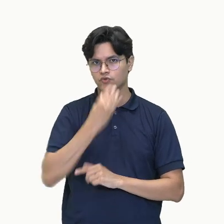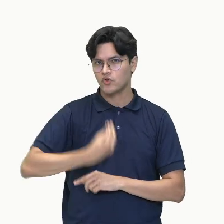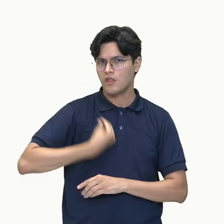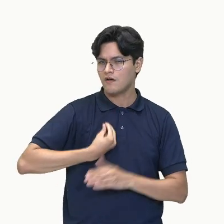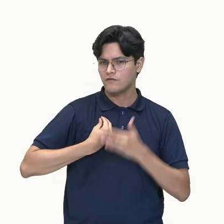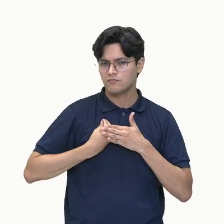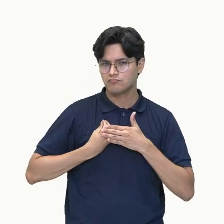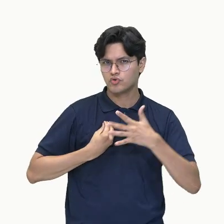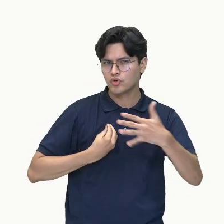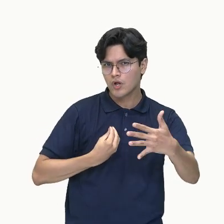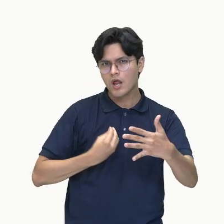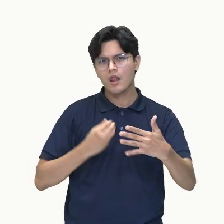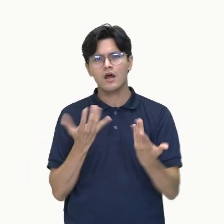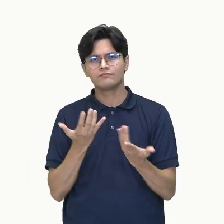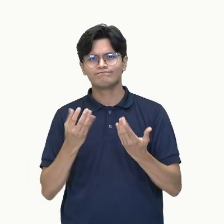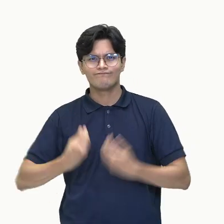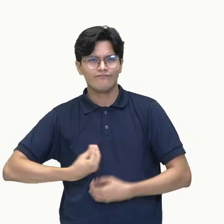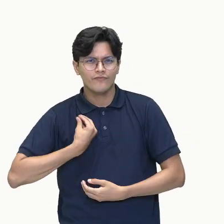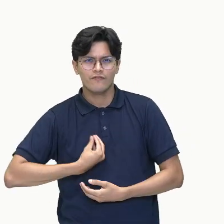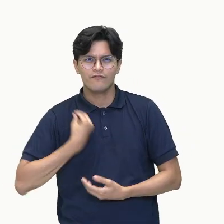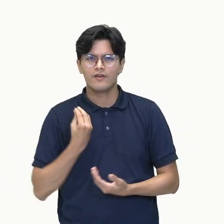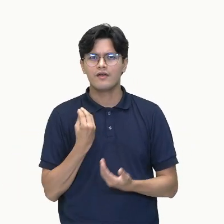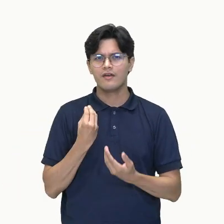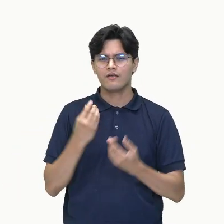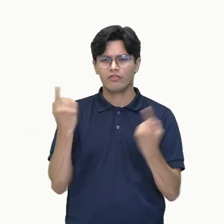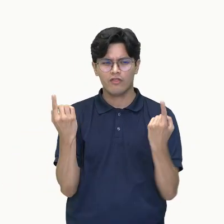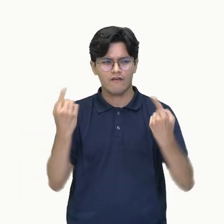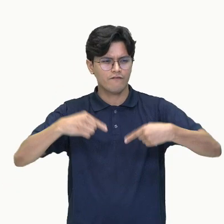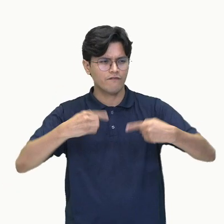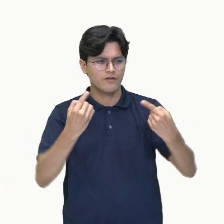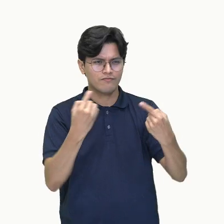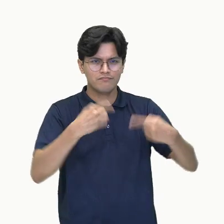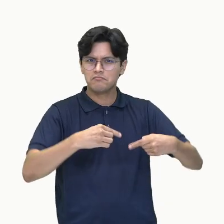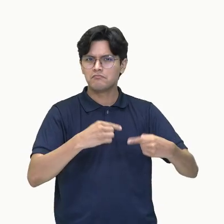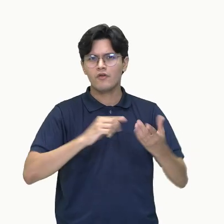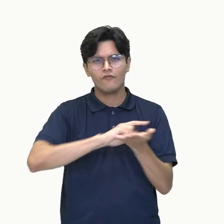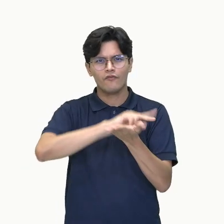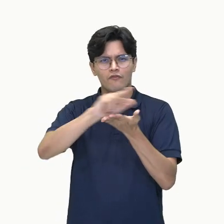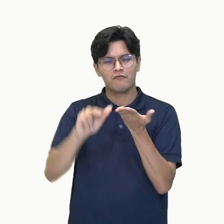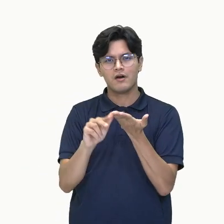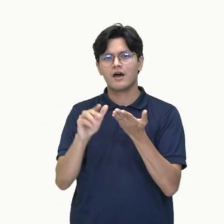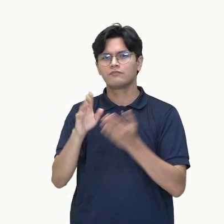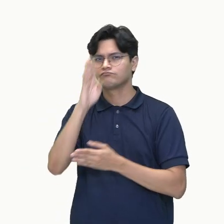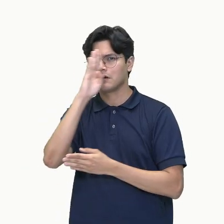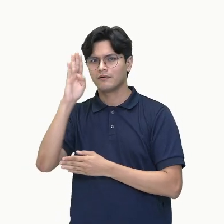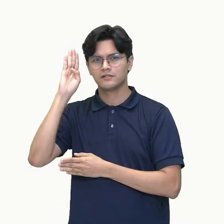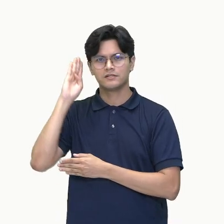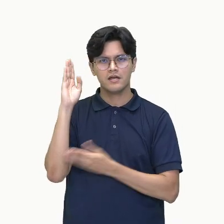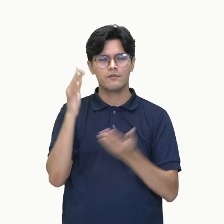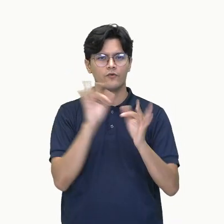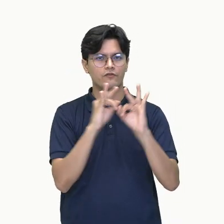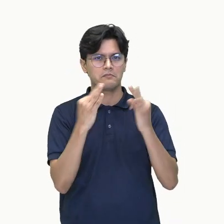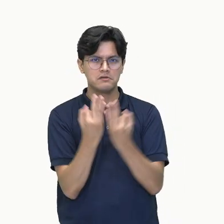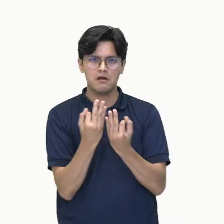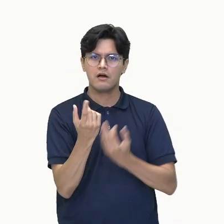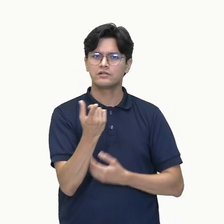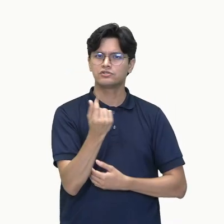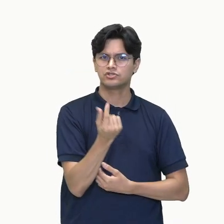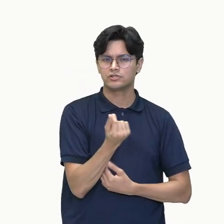vida. Desafios acadêmicos, desafios familiares, desafios